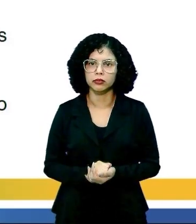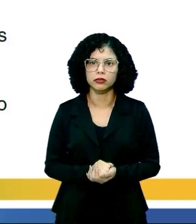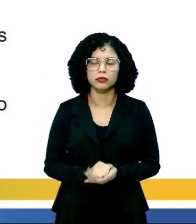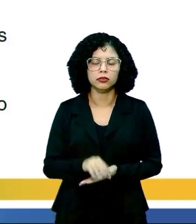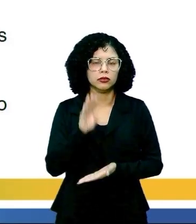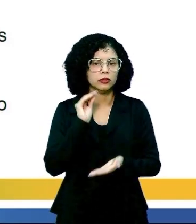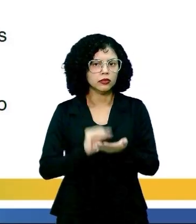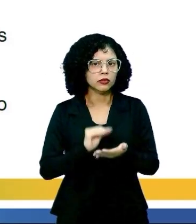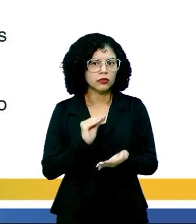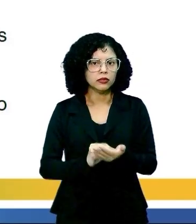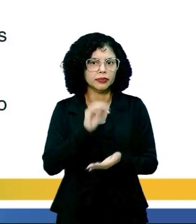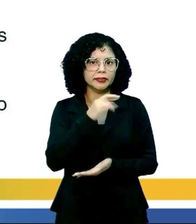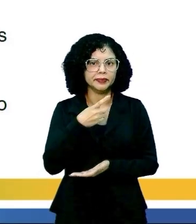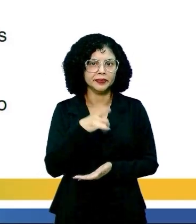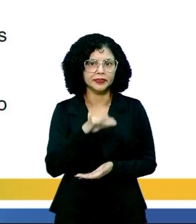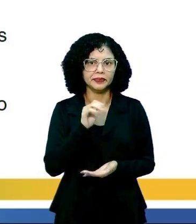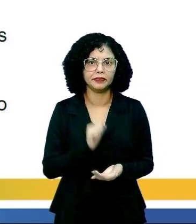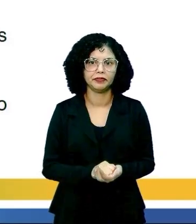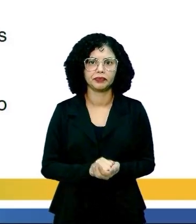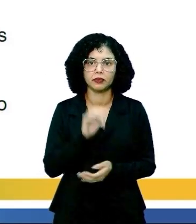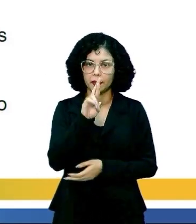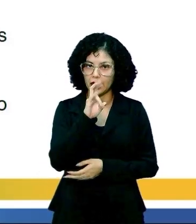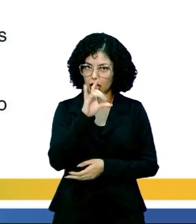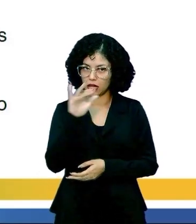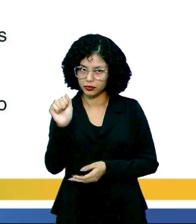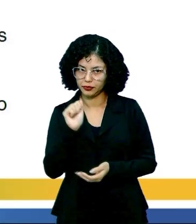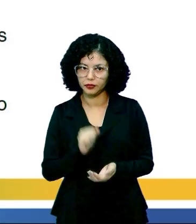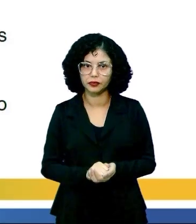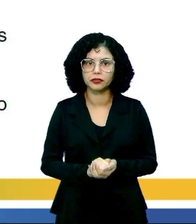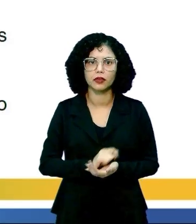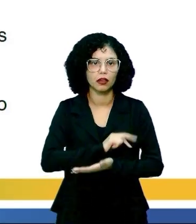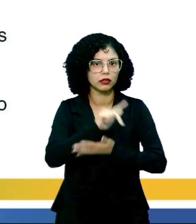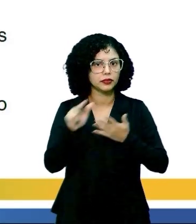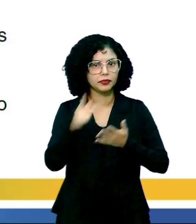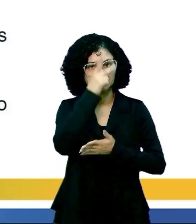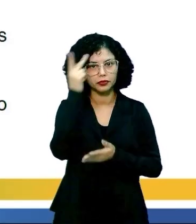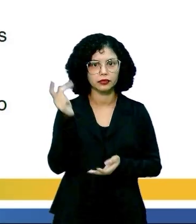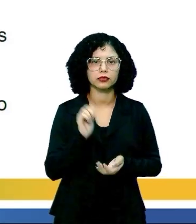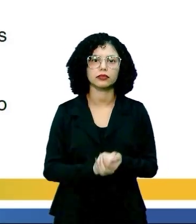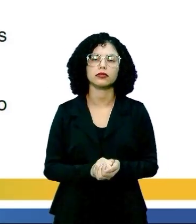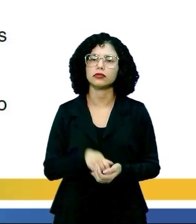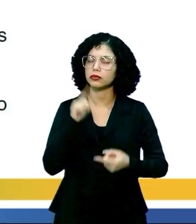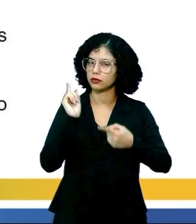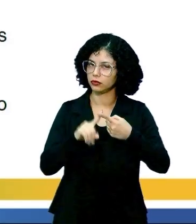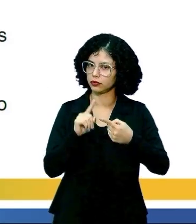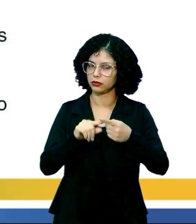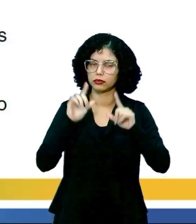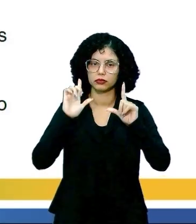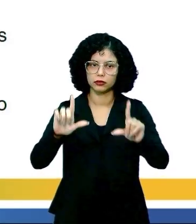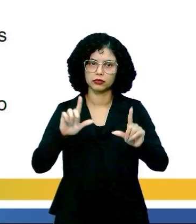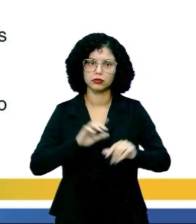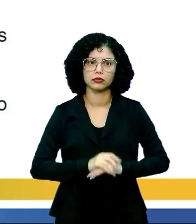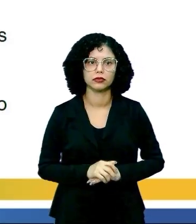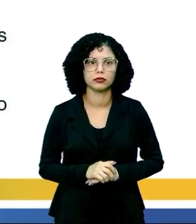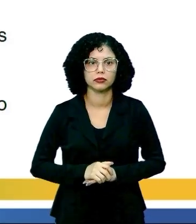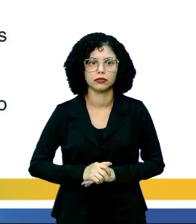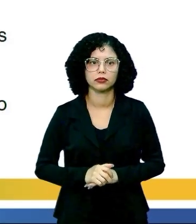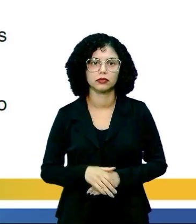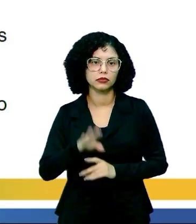científico sobre a existência de raças com a variedade de pessoas retratadas no primeiro